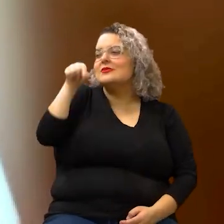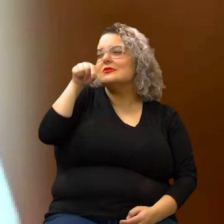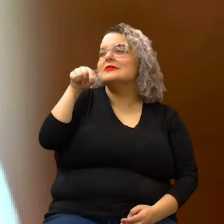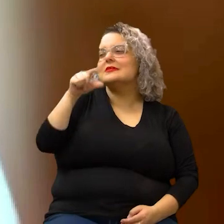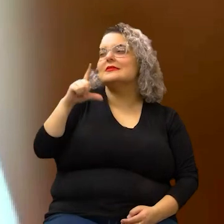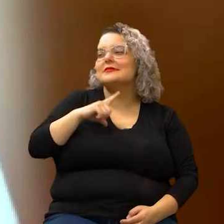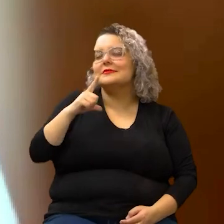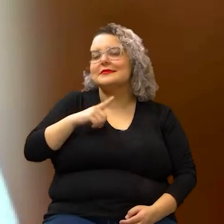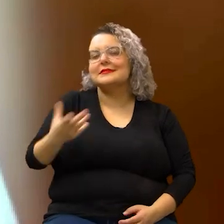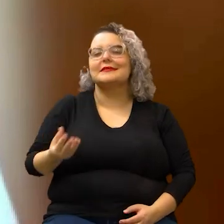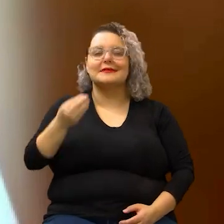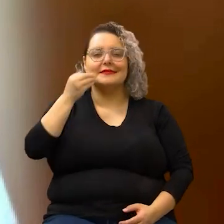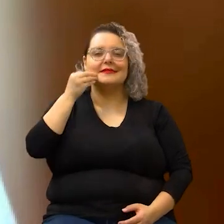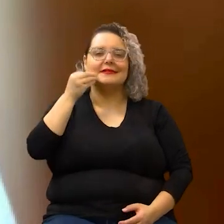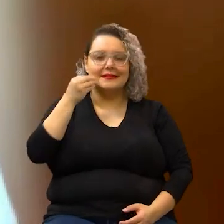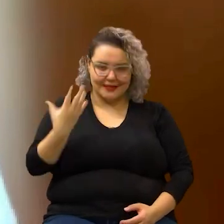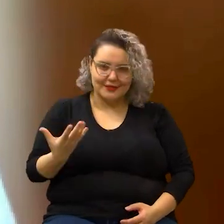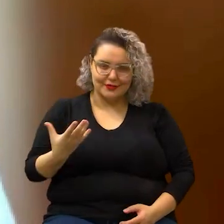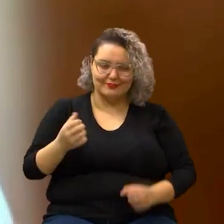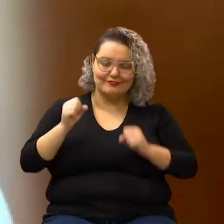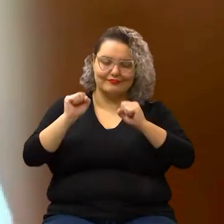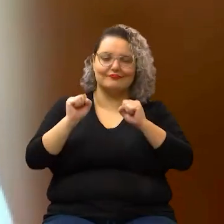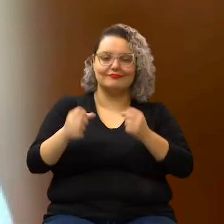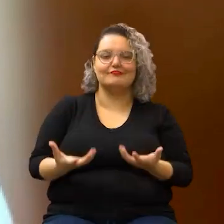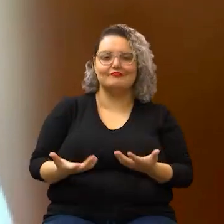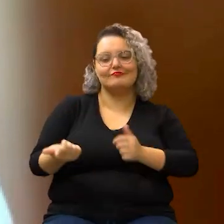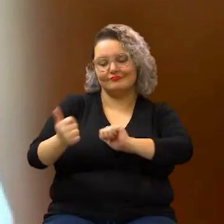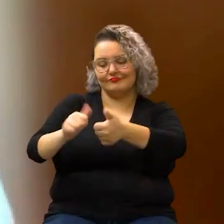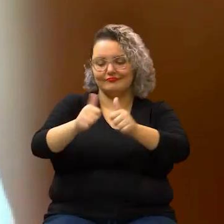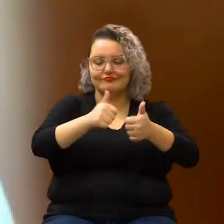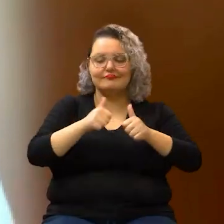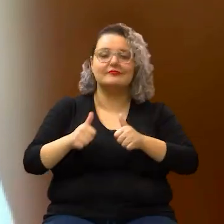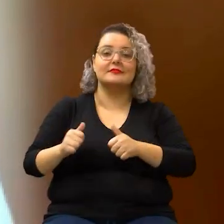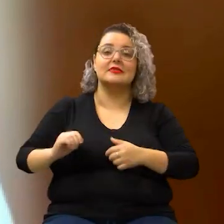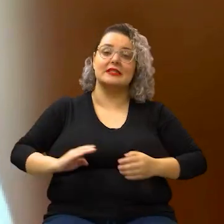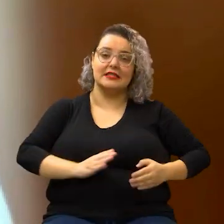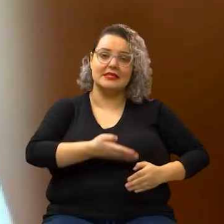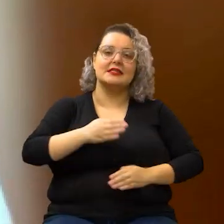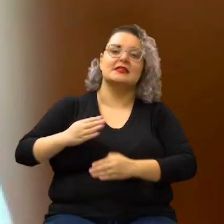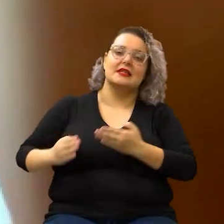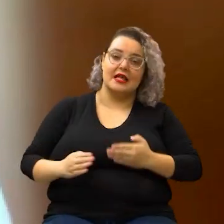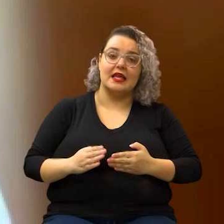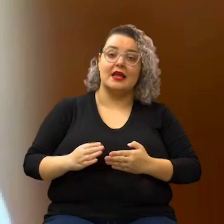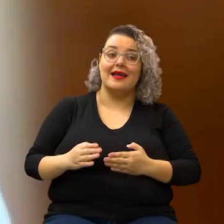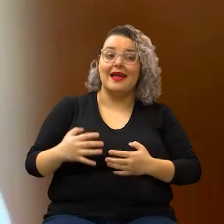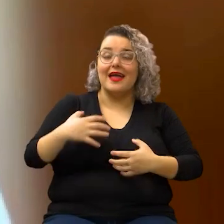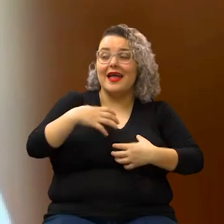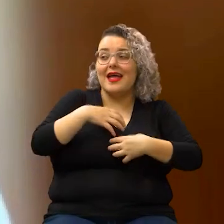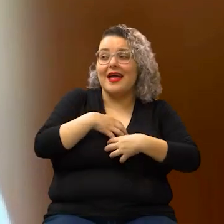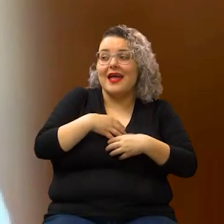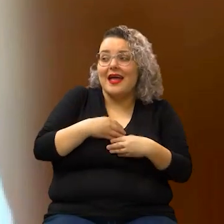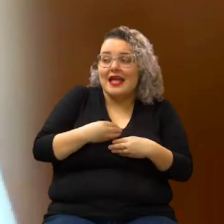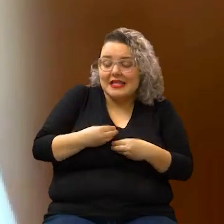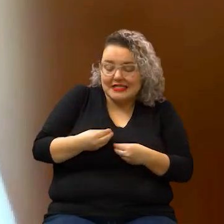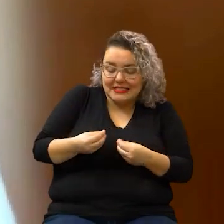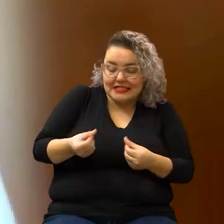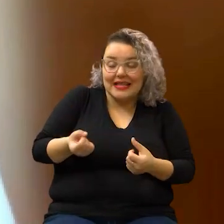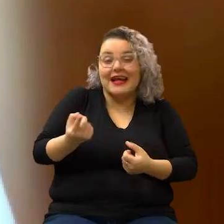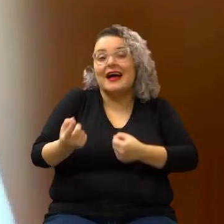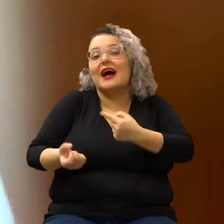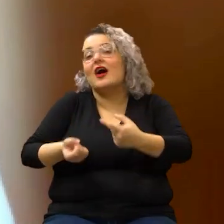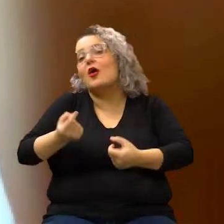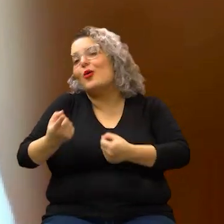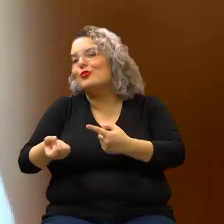Então, atualmente existem testes que a gente pode avaliar se essa bactéria ela é sensível